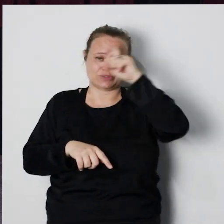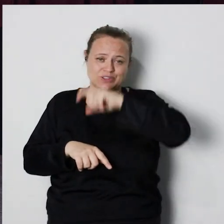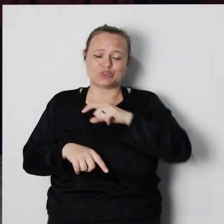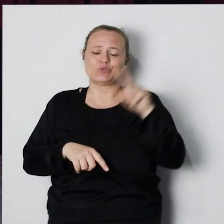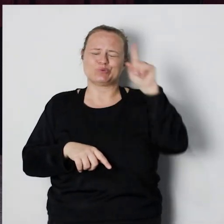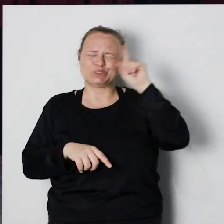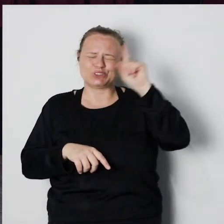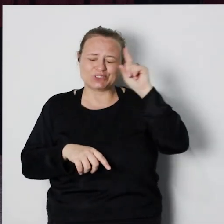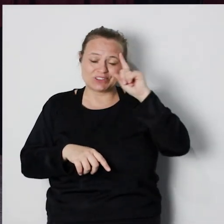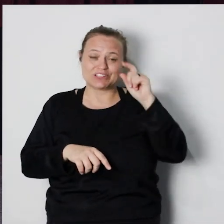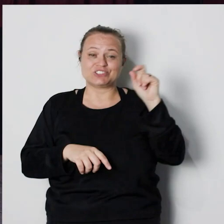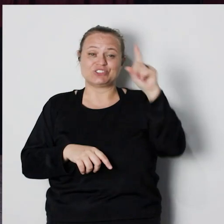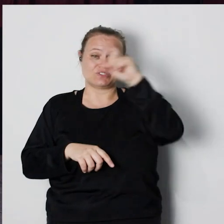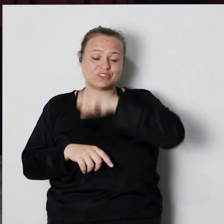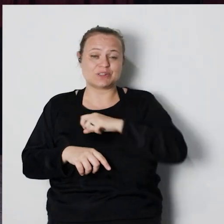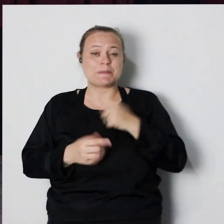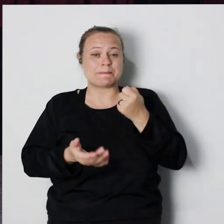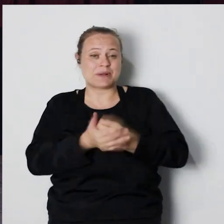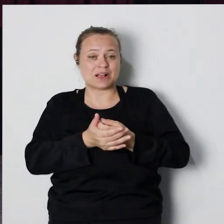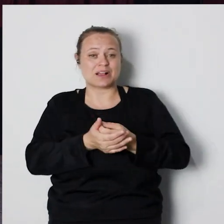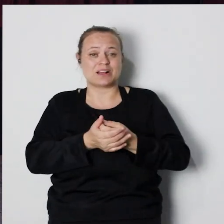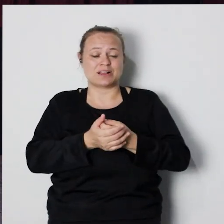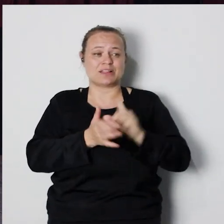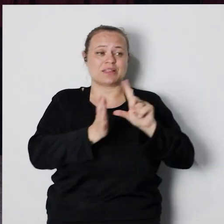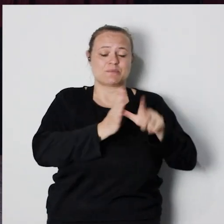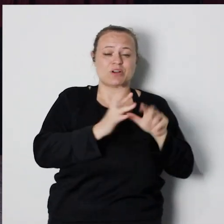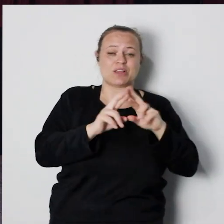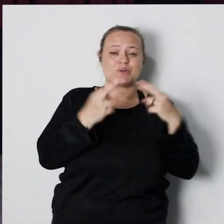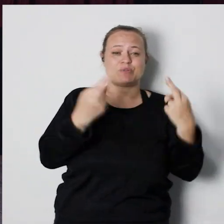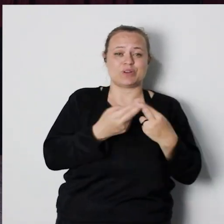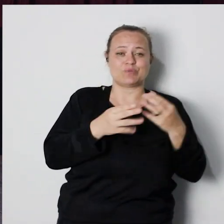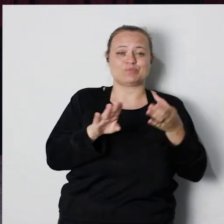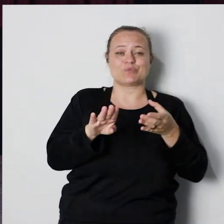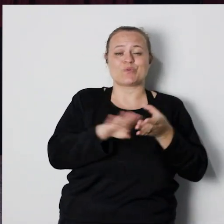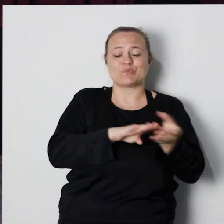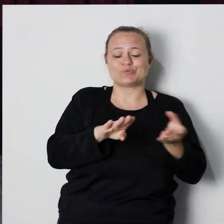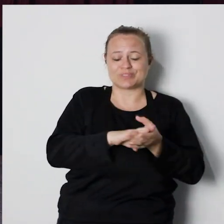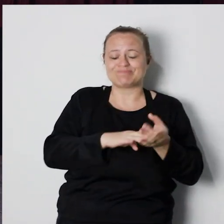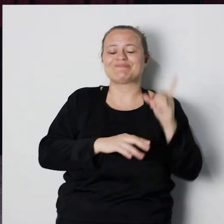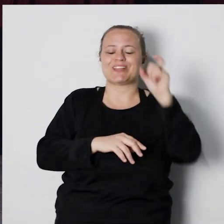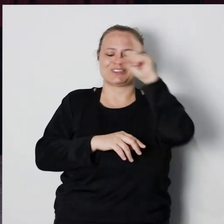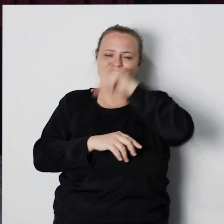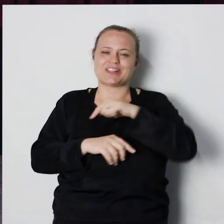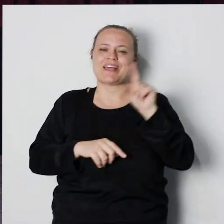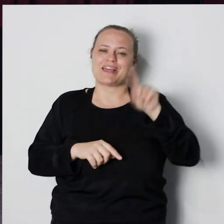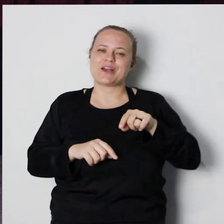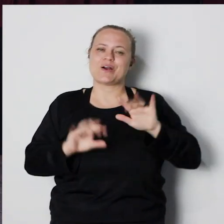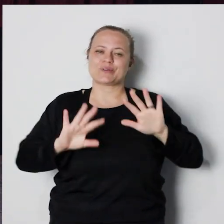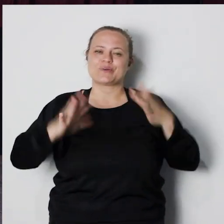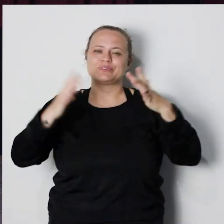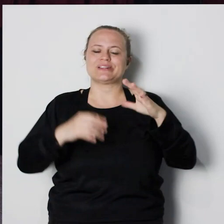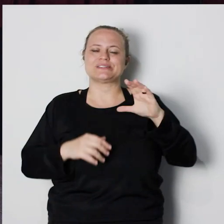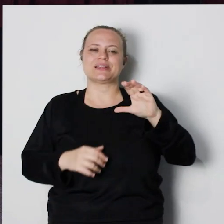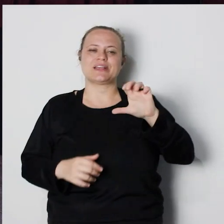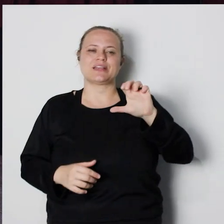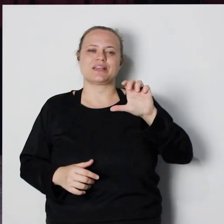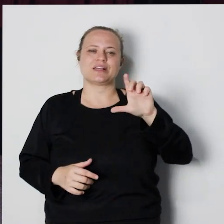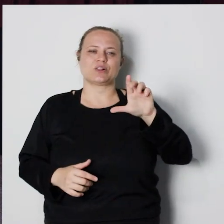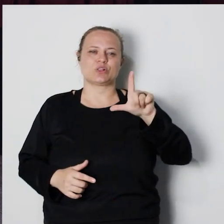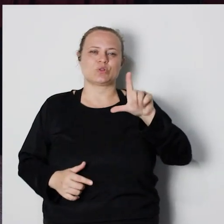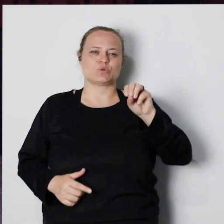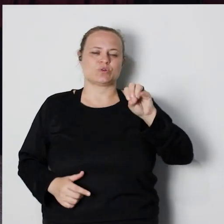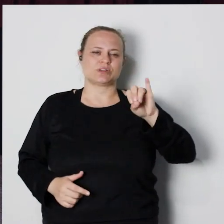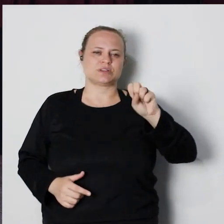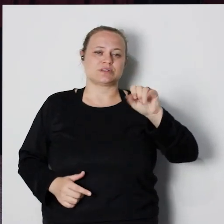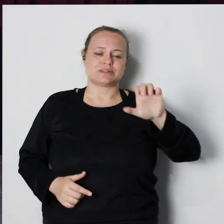conselho. É difícil. Aí tem outro ponto, é uma área que a gente reconhece, é difícil, o dia a dia, pagar conta e ir